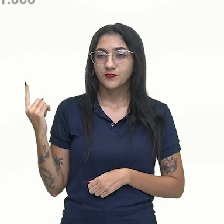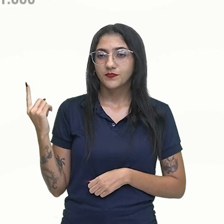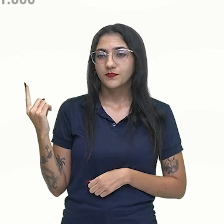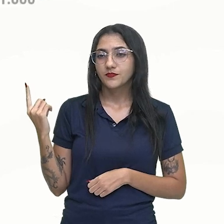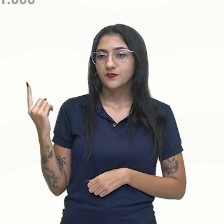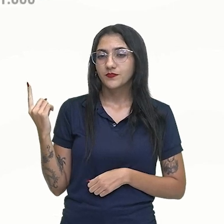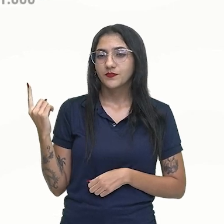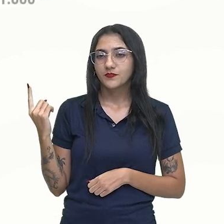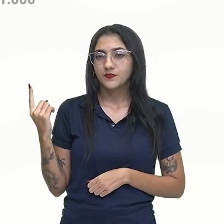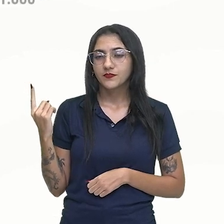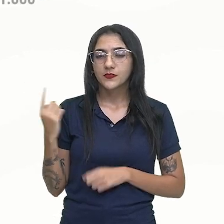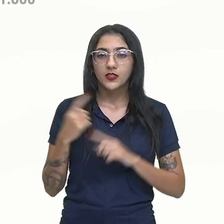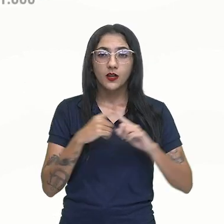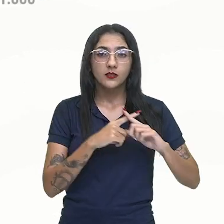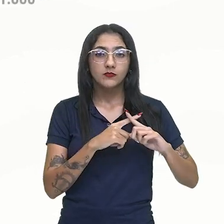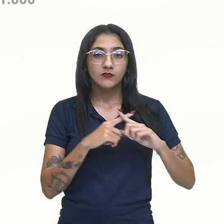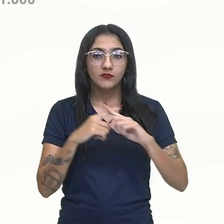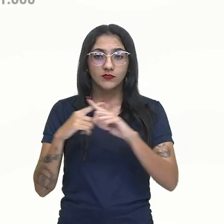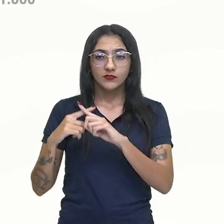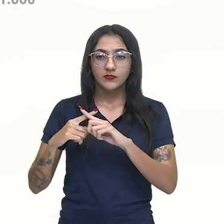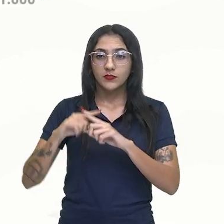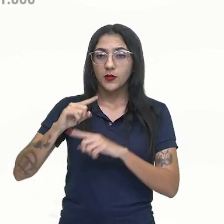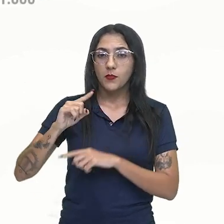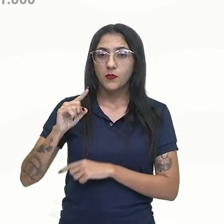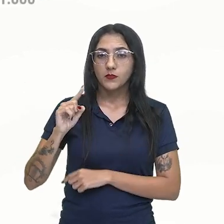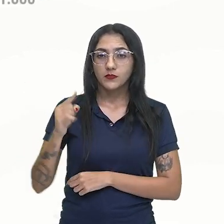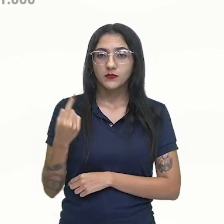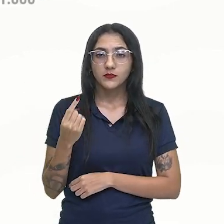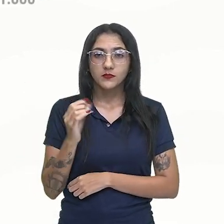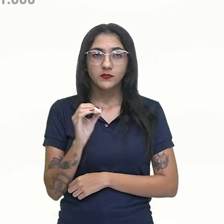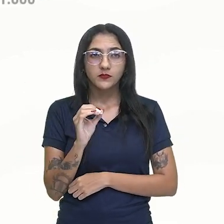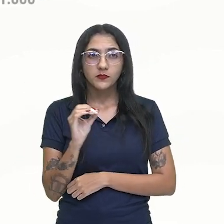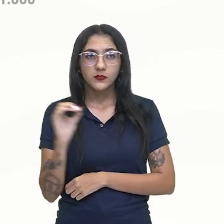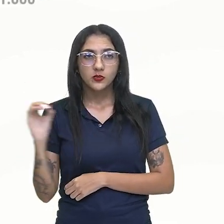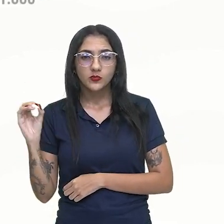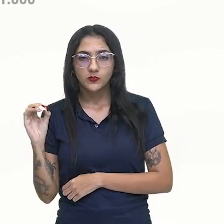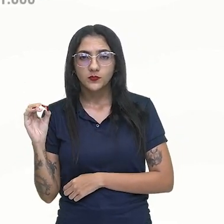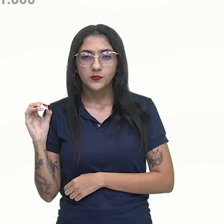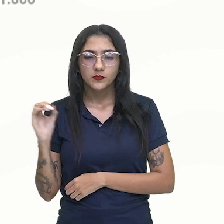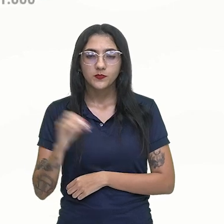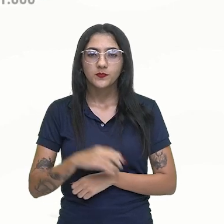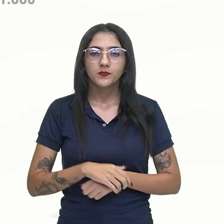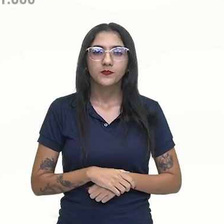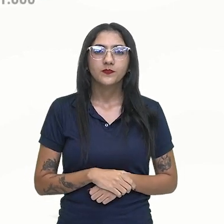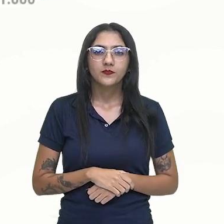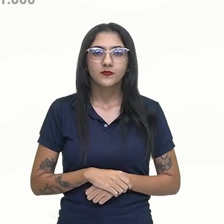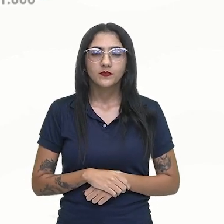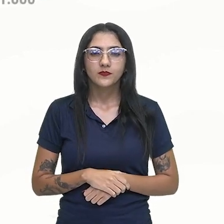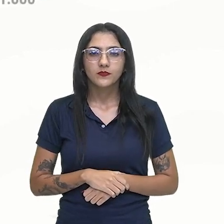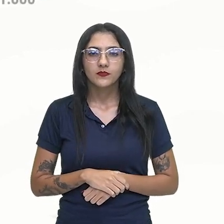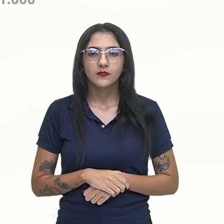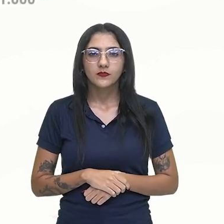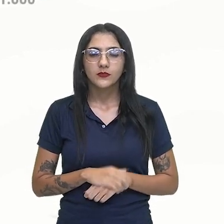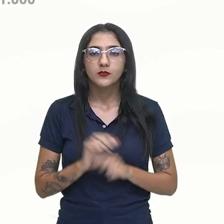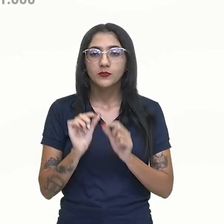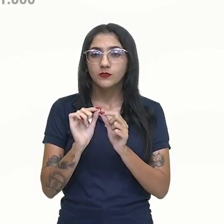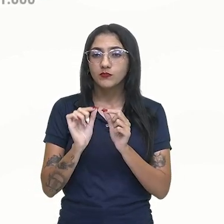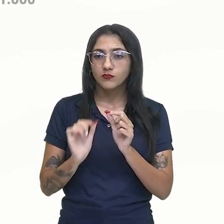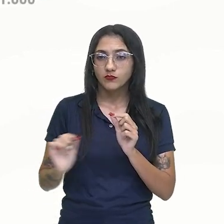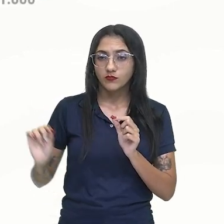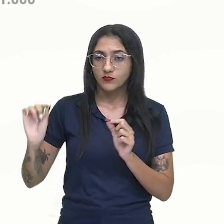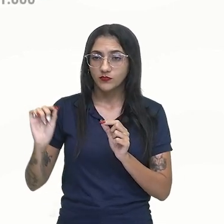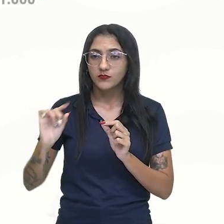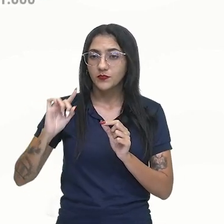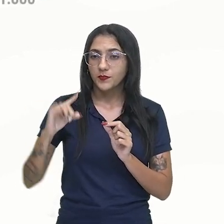cúbico, eu vou fazer uma multiplicação por 100. Se eu quiser chegar lá em centímetro cúbico, aliás, por 1000,